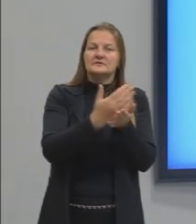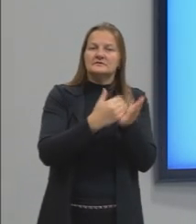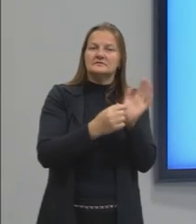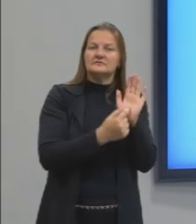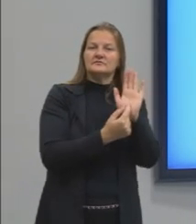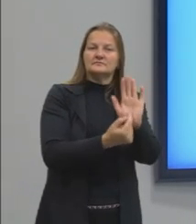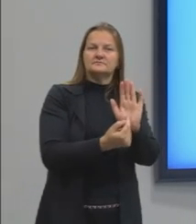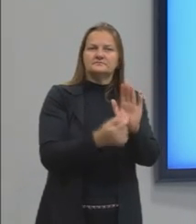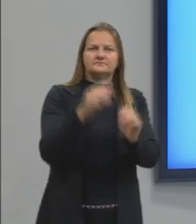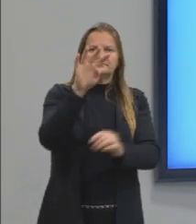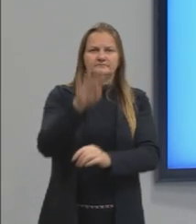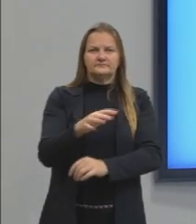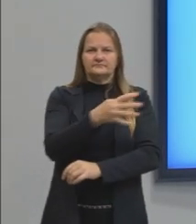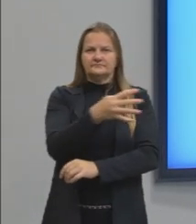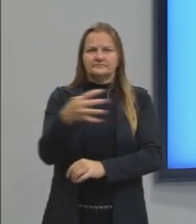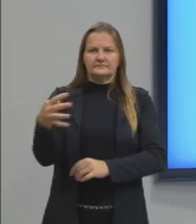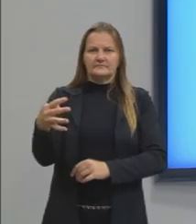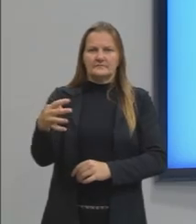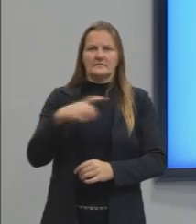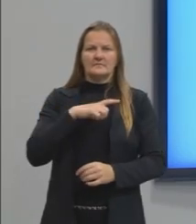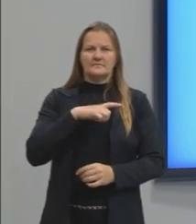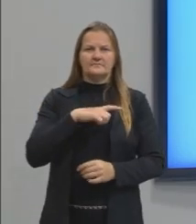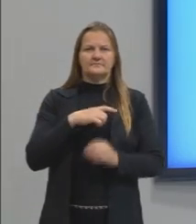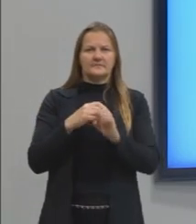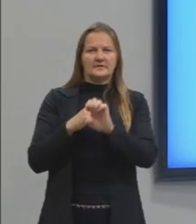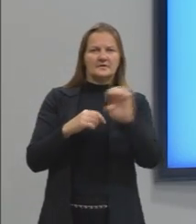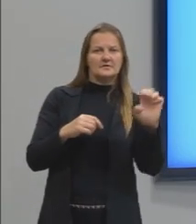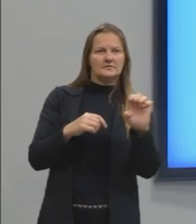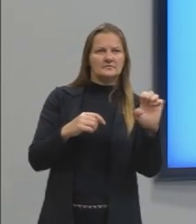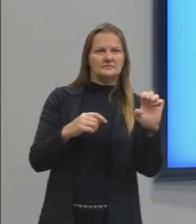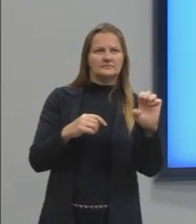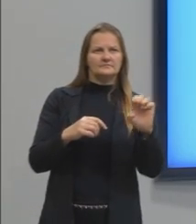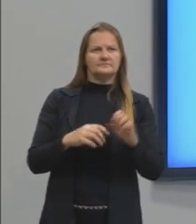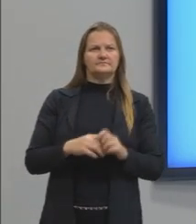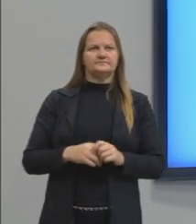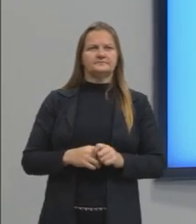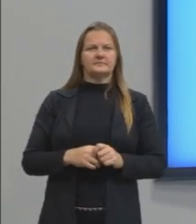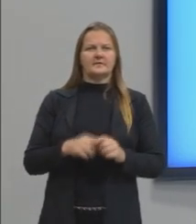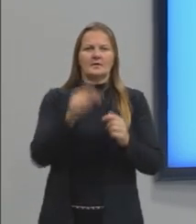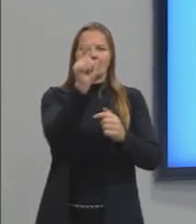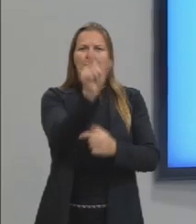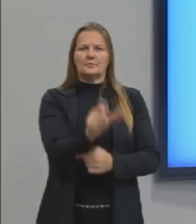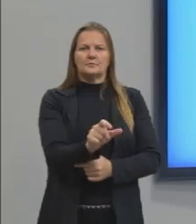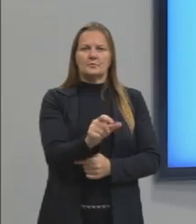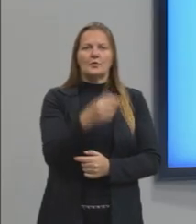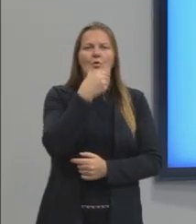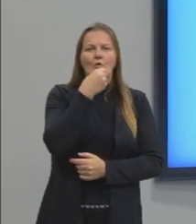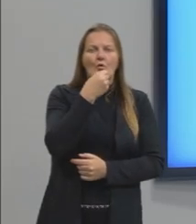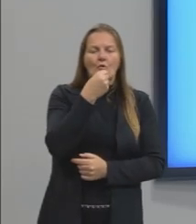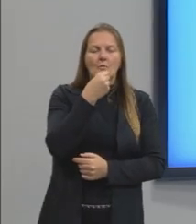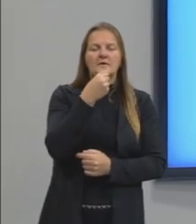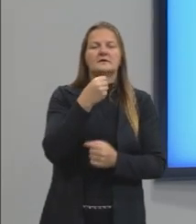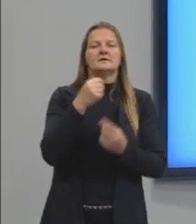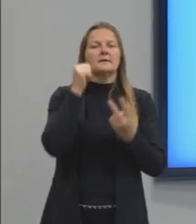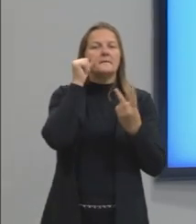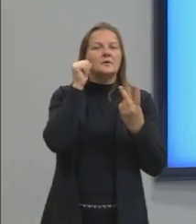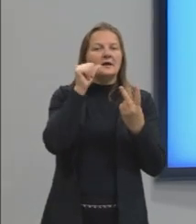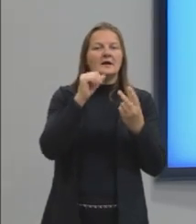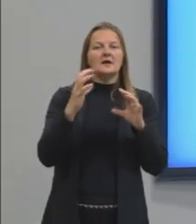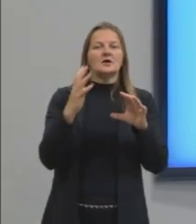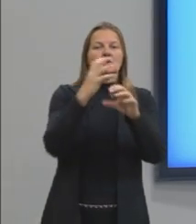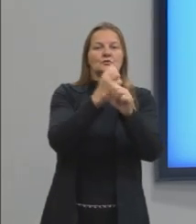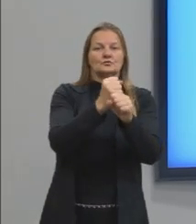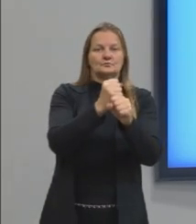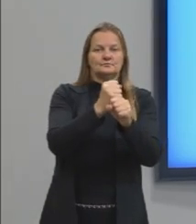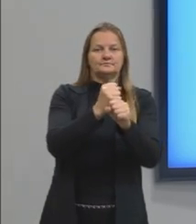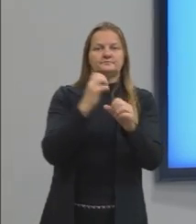aqui onde nós temos aqui na coluna à esquerda primeira coluna mulher ou homem Total Aqui